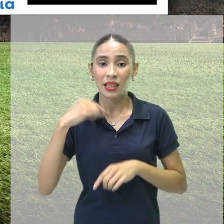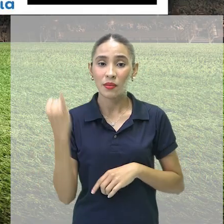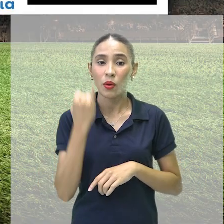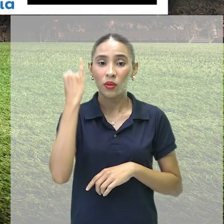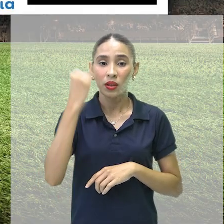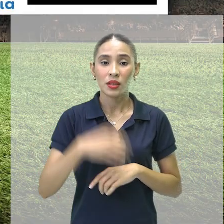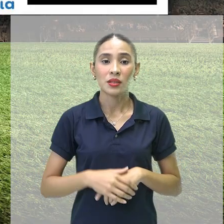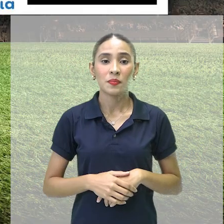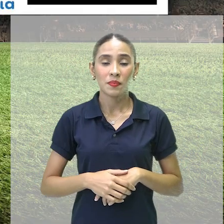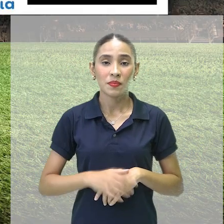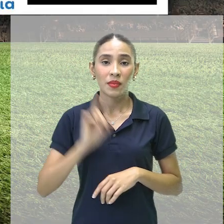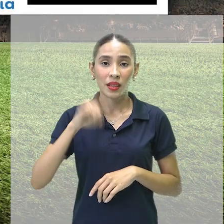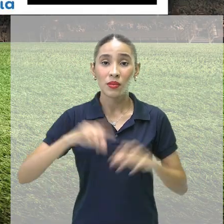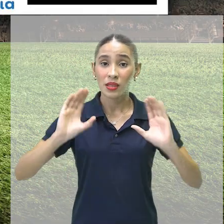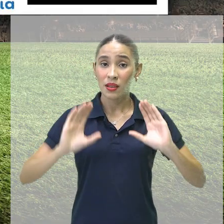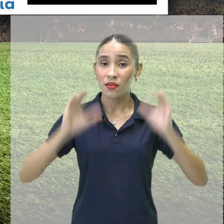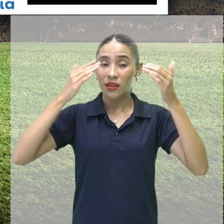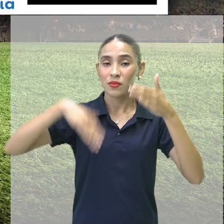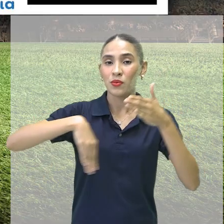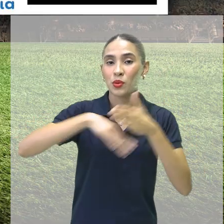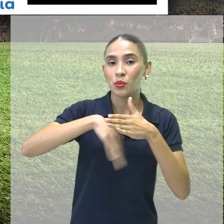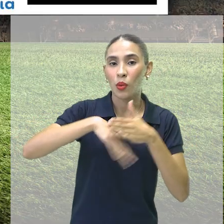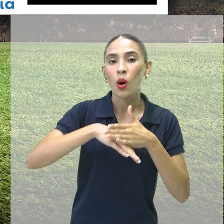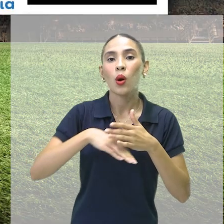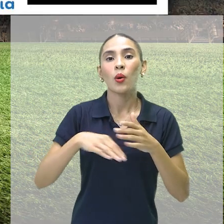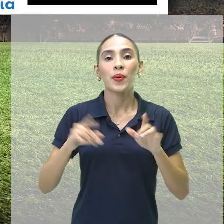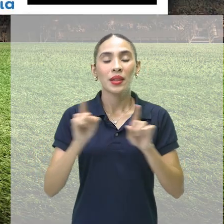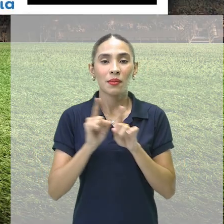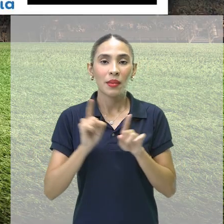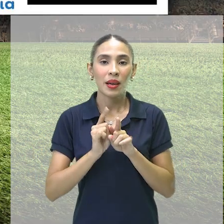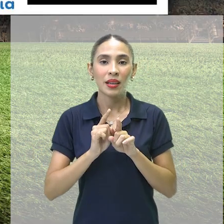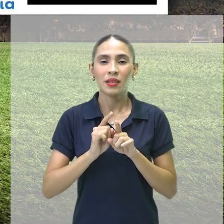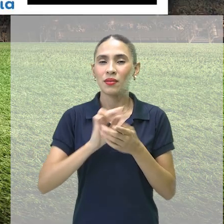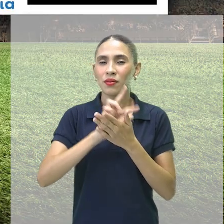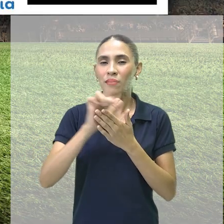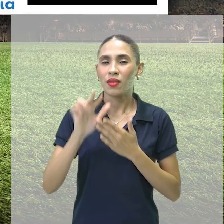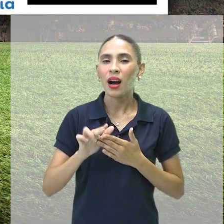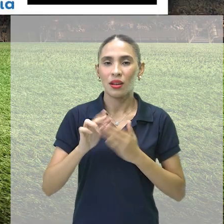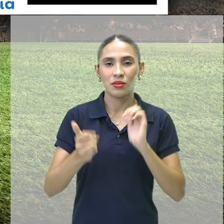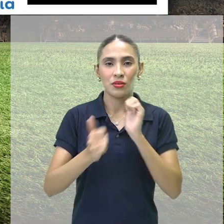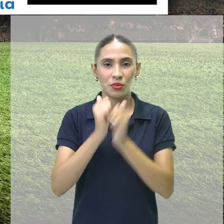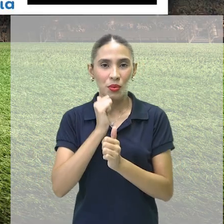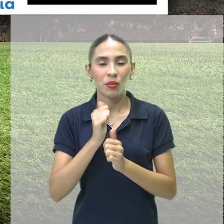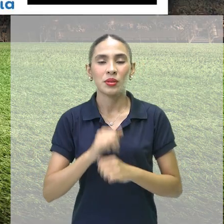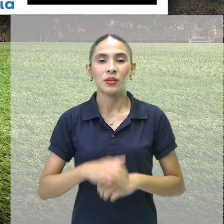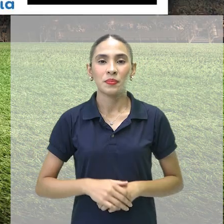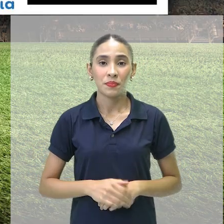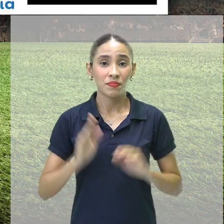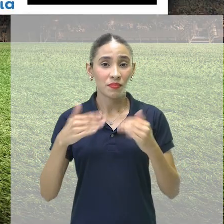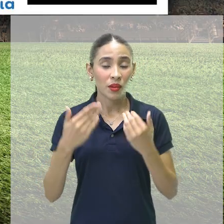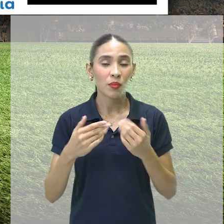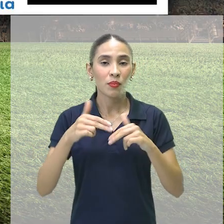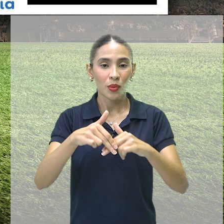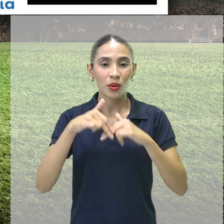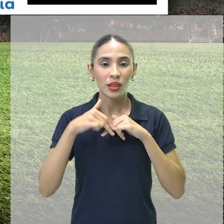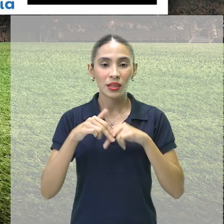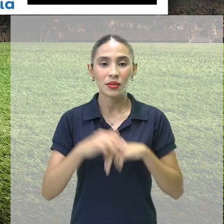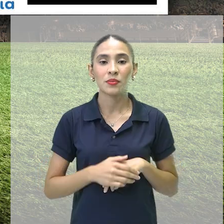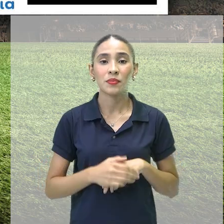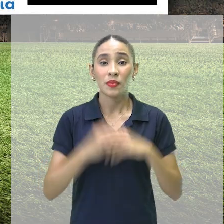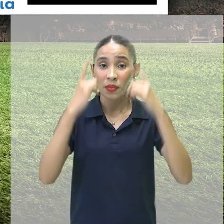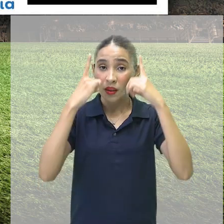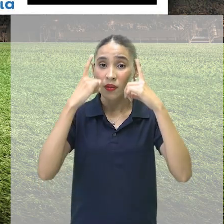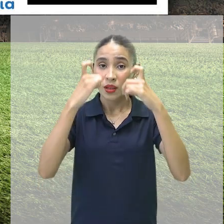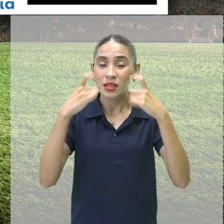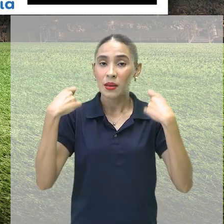que são os eventos de futebol, né? Os outros eventos esportivos também. Então, é por isso que a violência ela deve